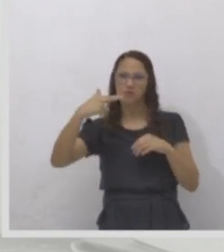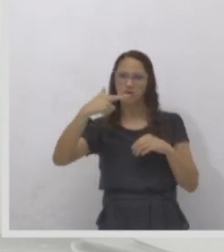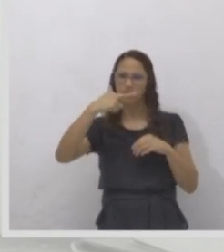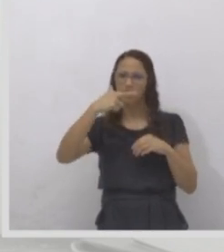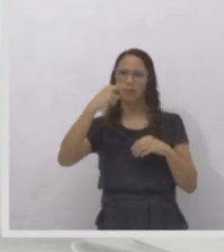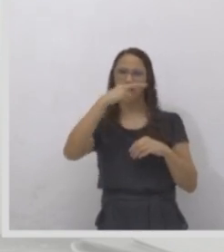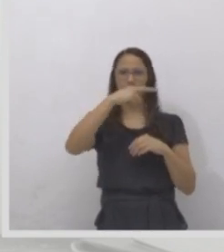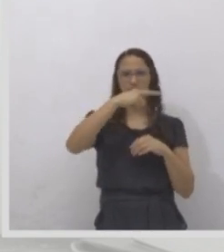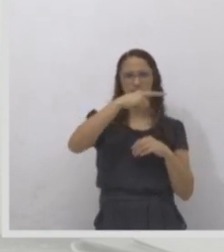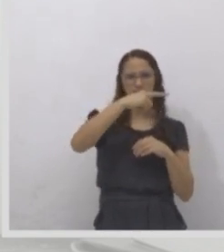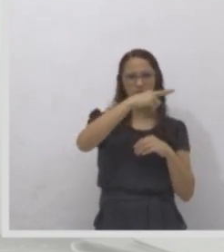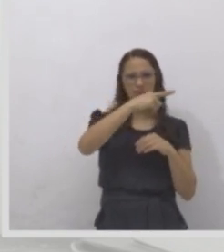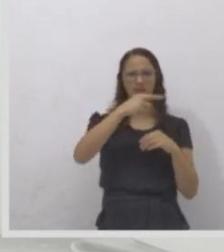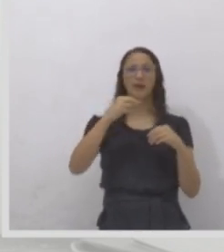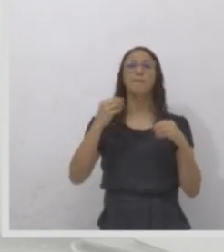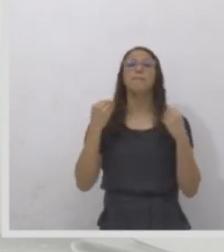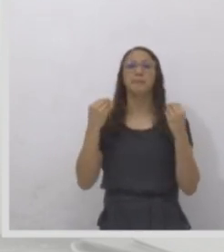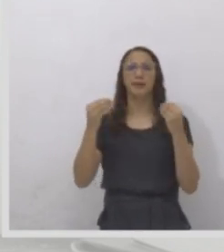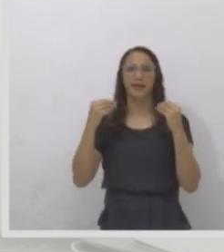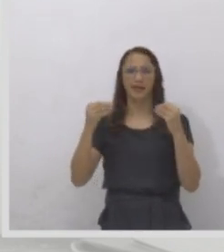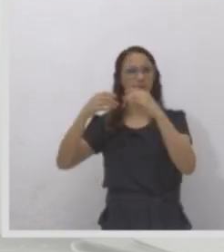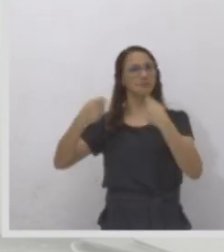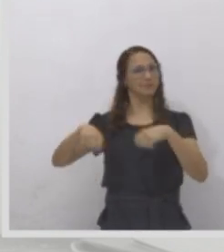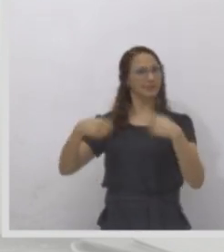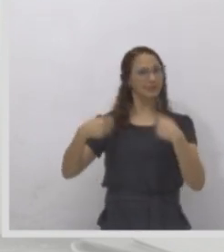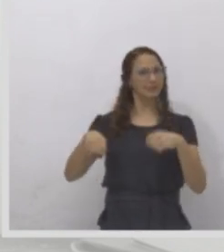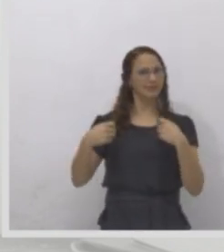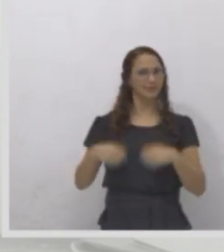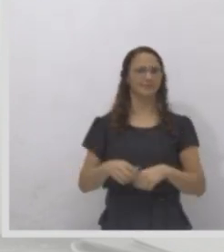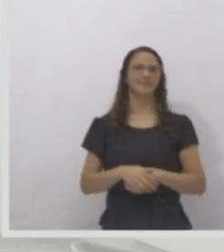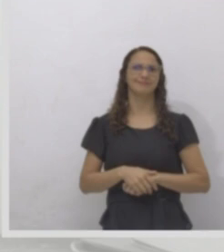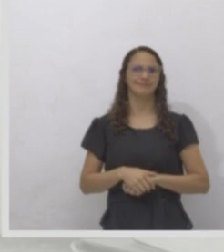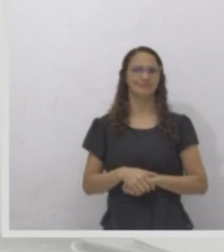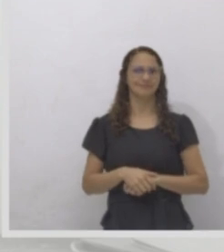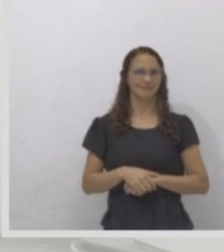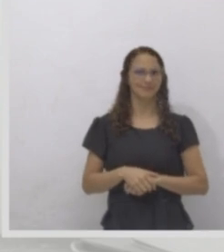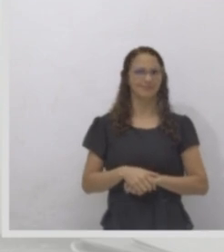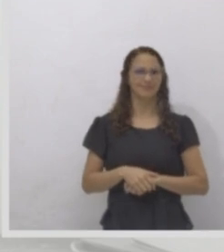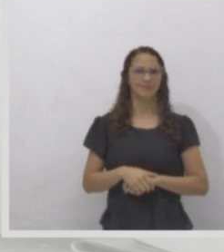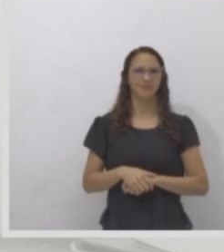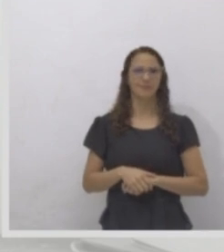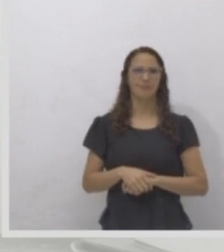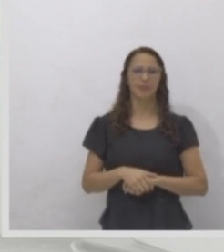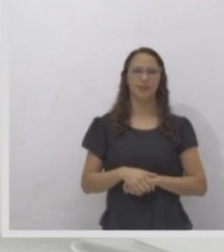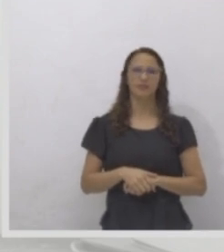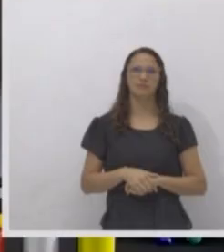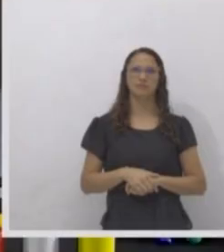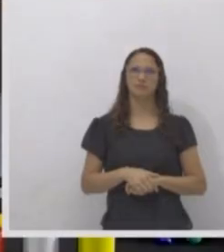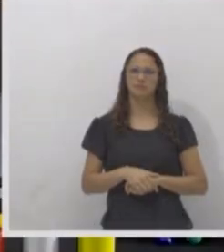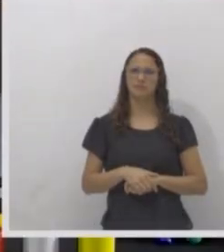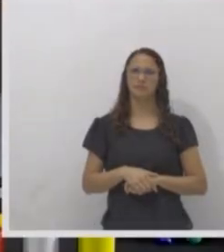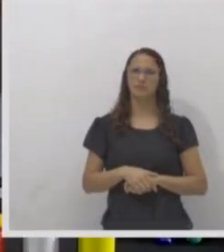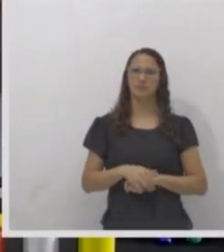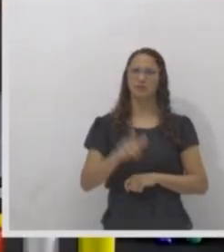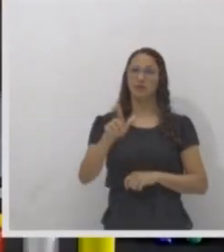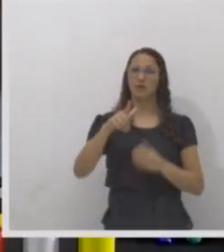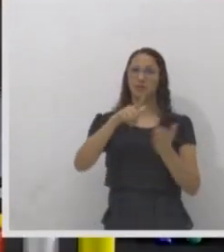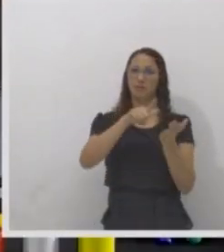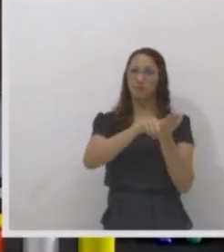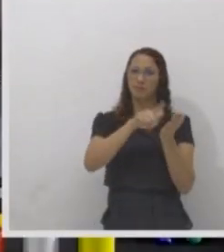4 cm e a asa menor 2 cm. O molde eu preparei aqui, ó, num pedaço de